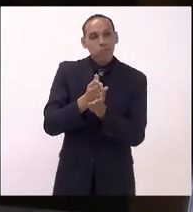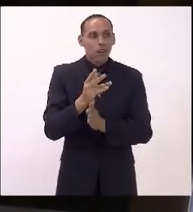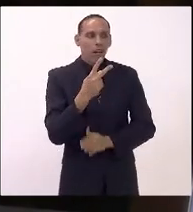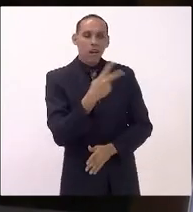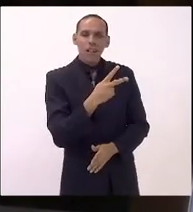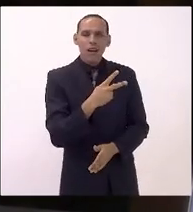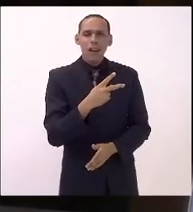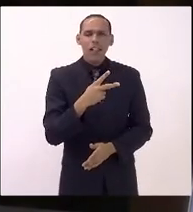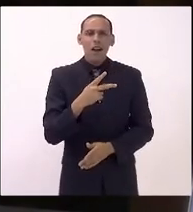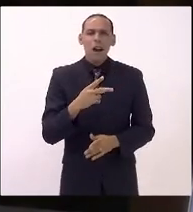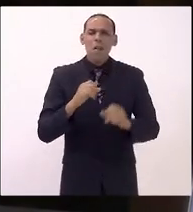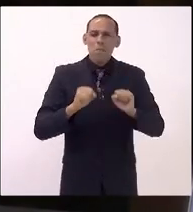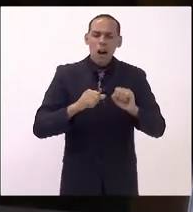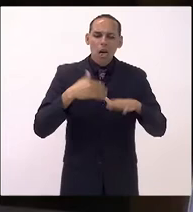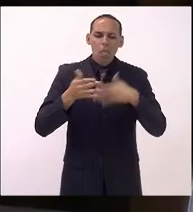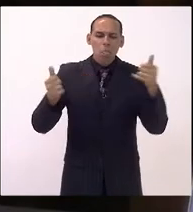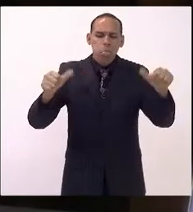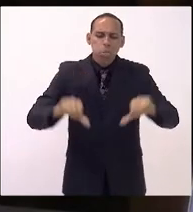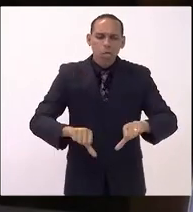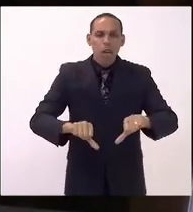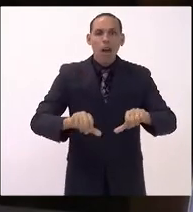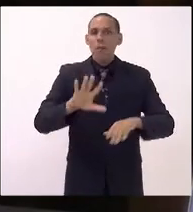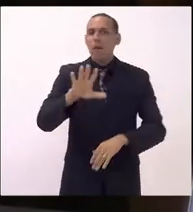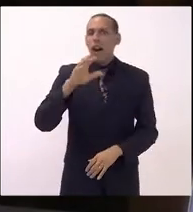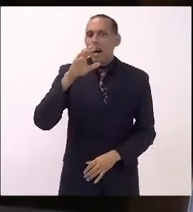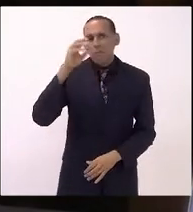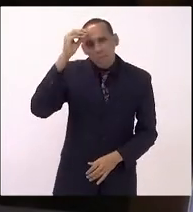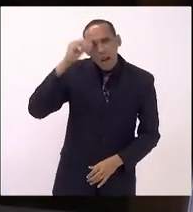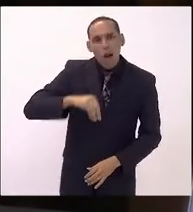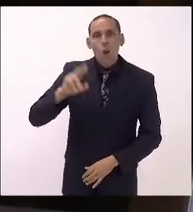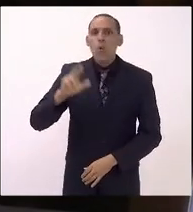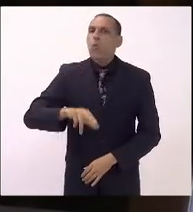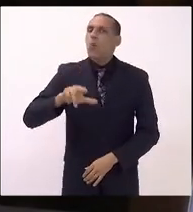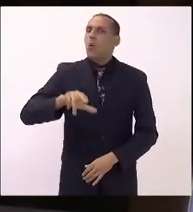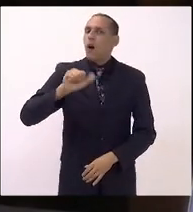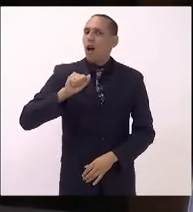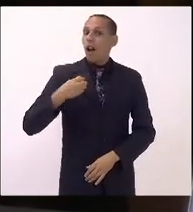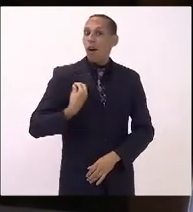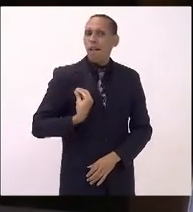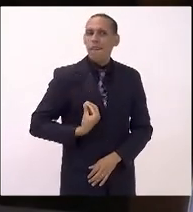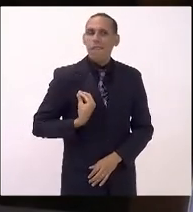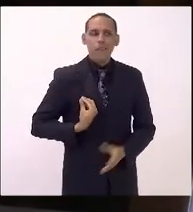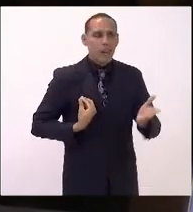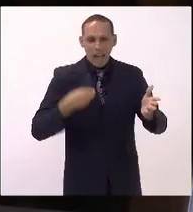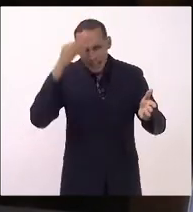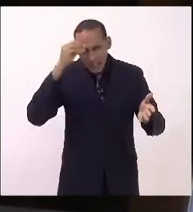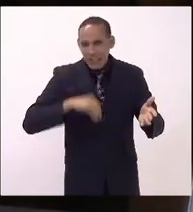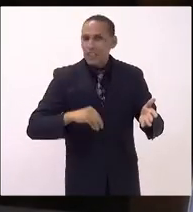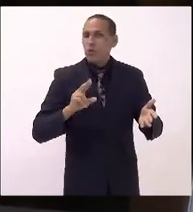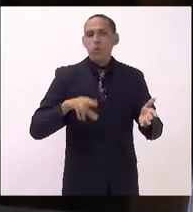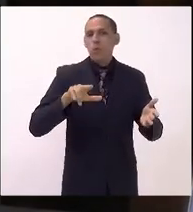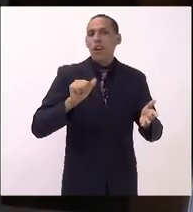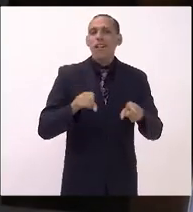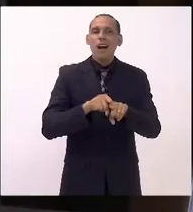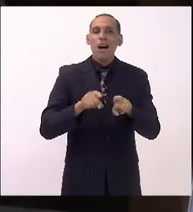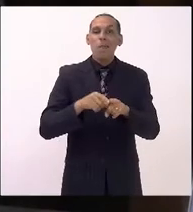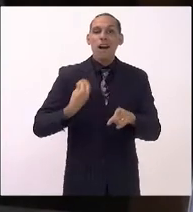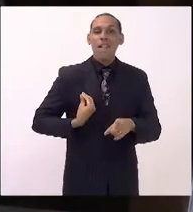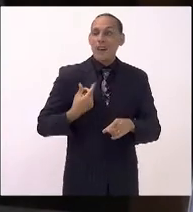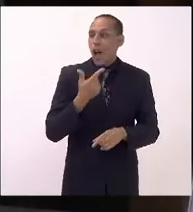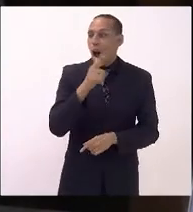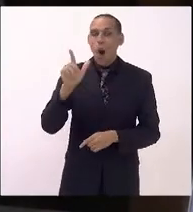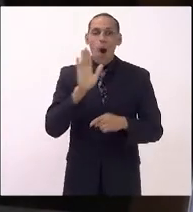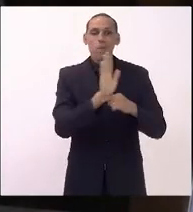tudo para dar errado, mas ele nunca desistiu. Ele nunca abdicou da vida, não só da sua vida, mas da vida dos outros. Cuidou de